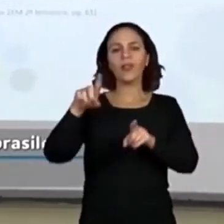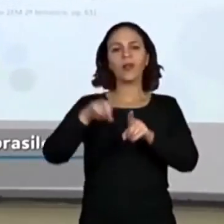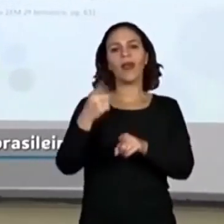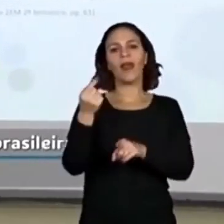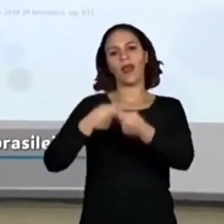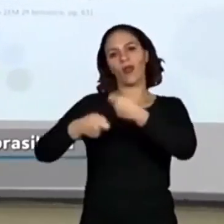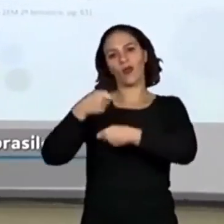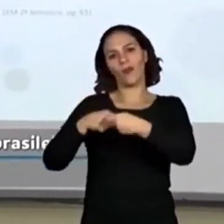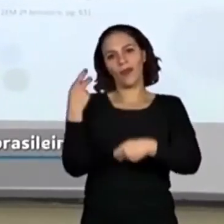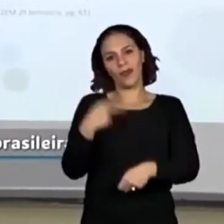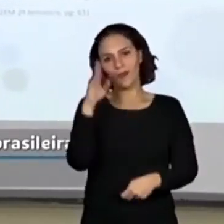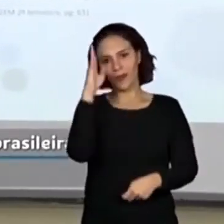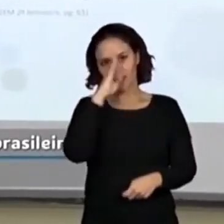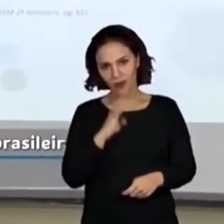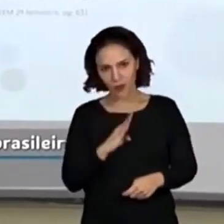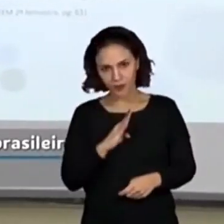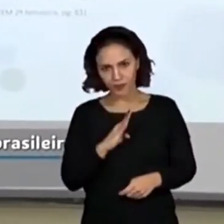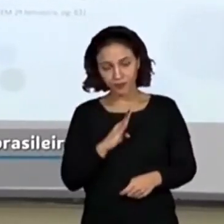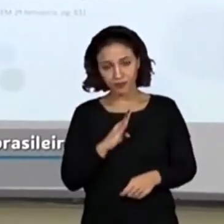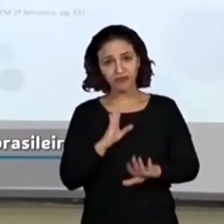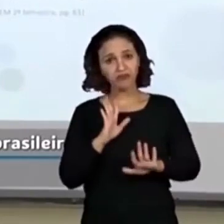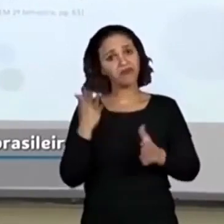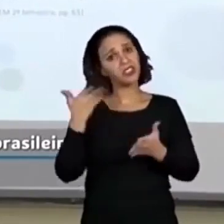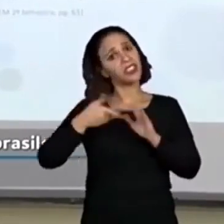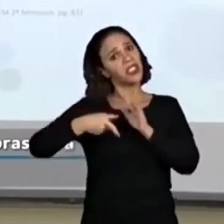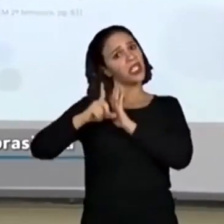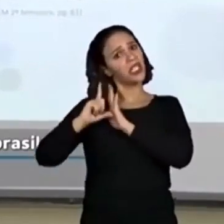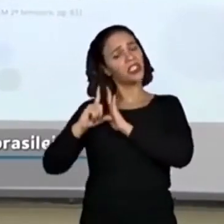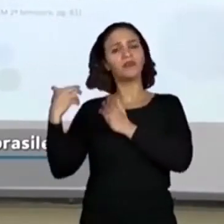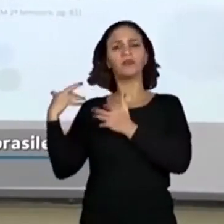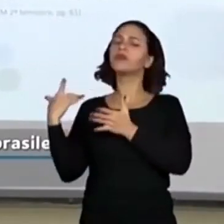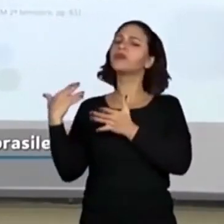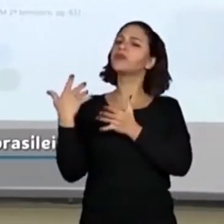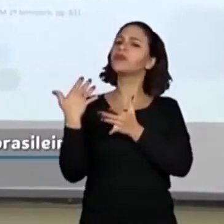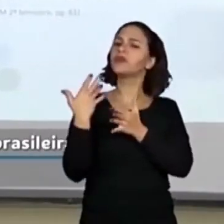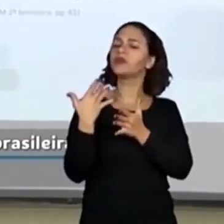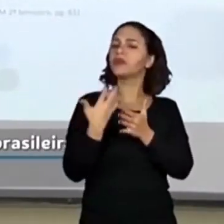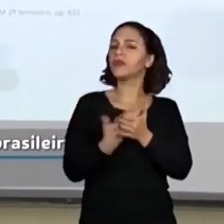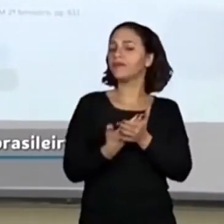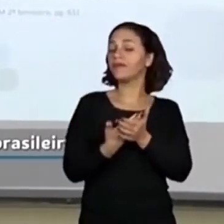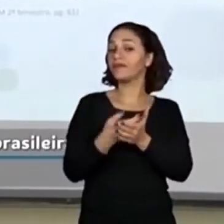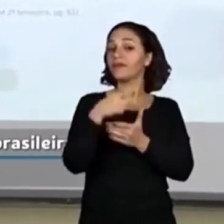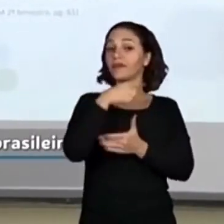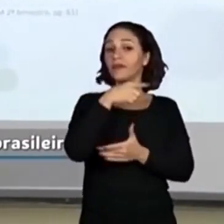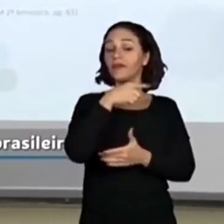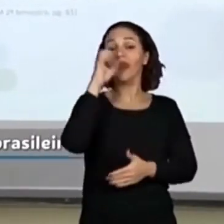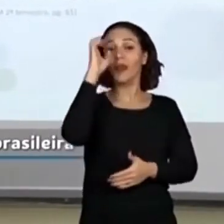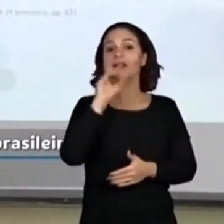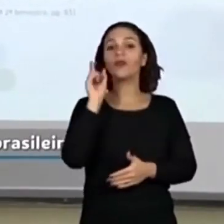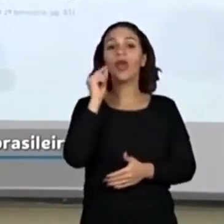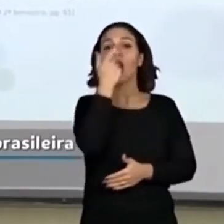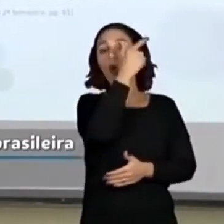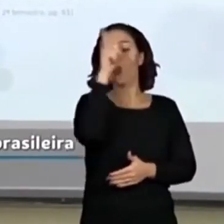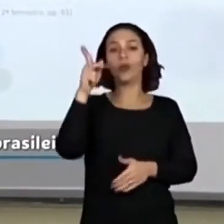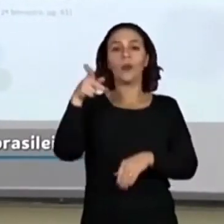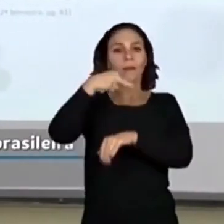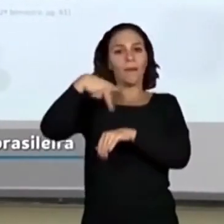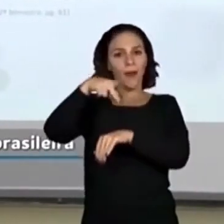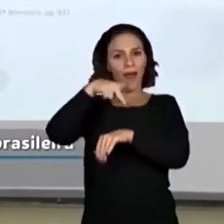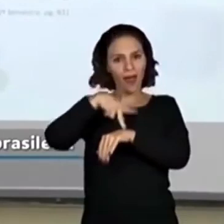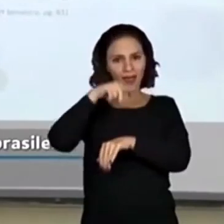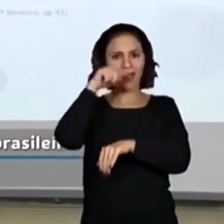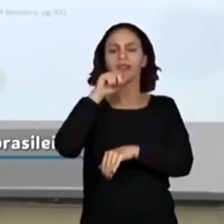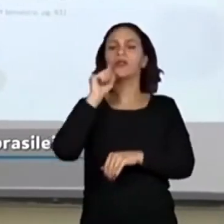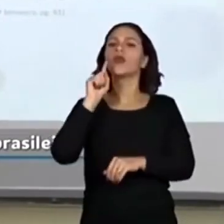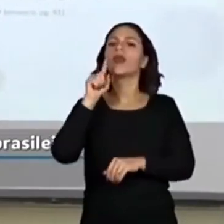brasileira. O Brasil, até então, ele era um país que dependia das importações de produtos manufaturados da